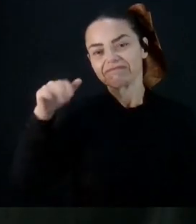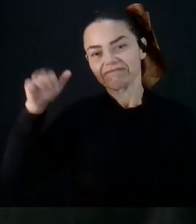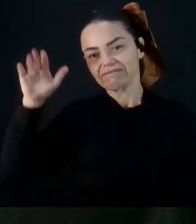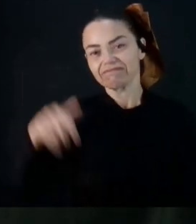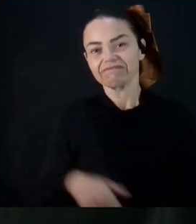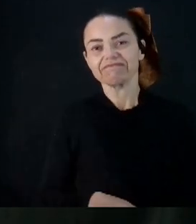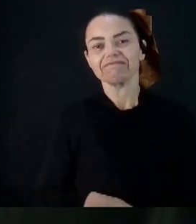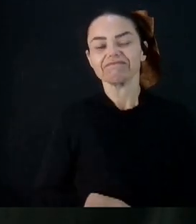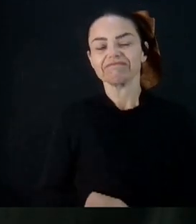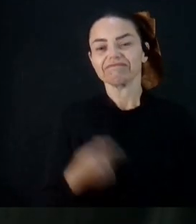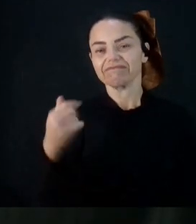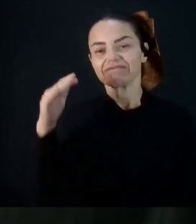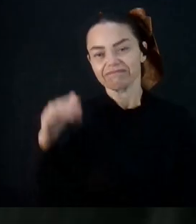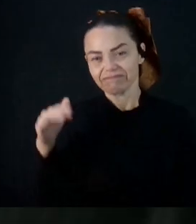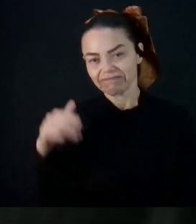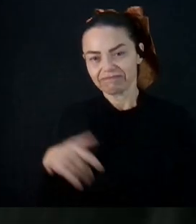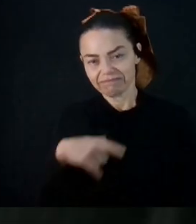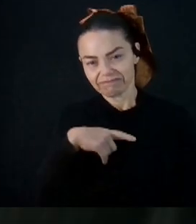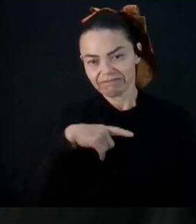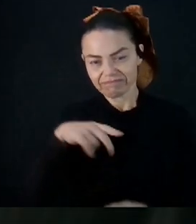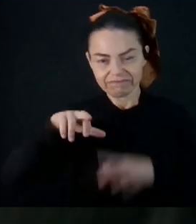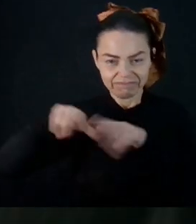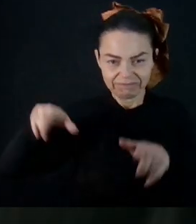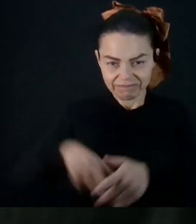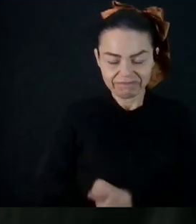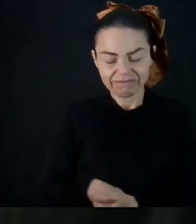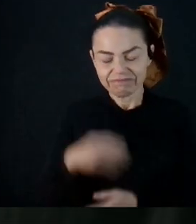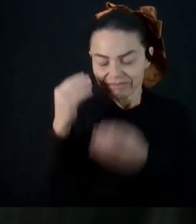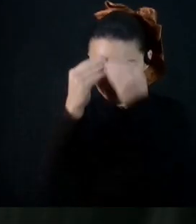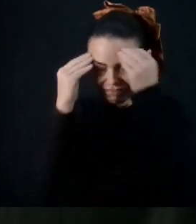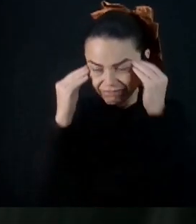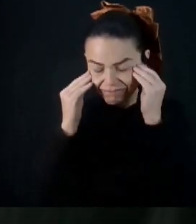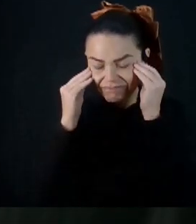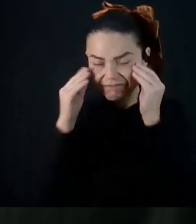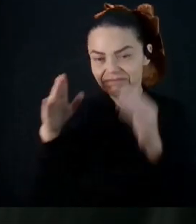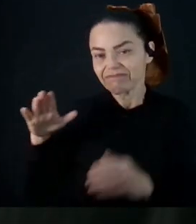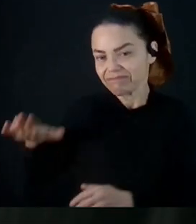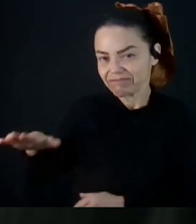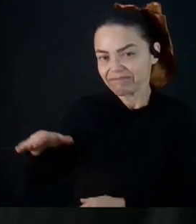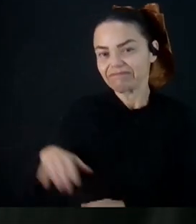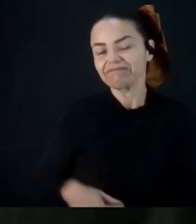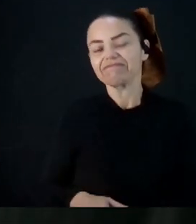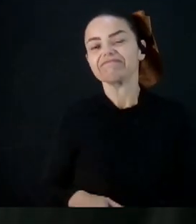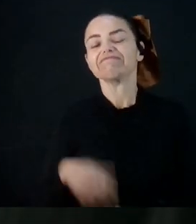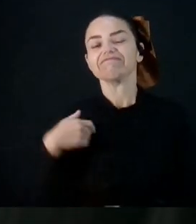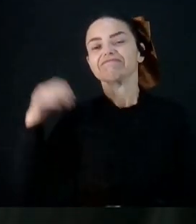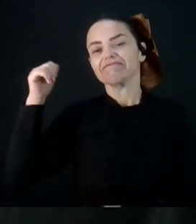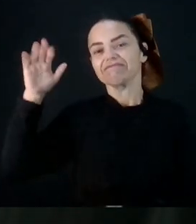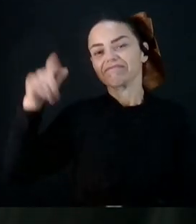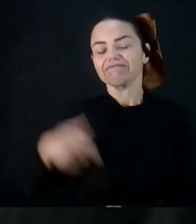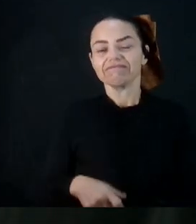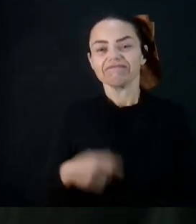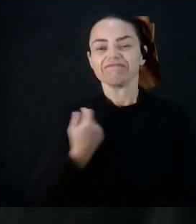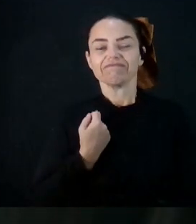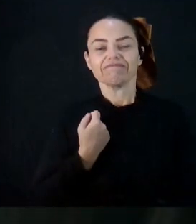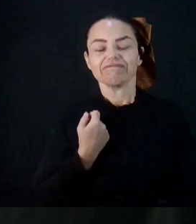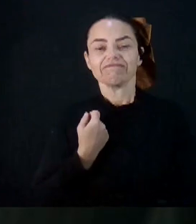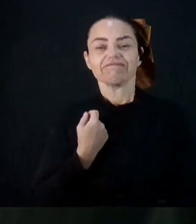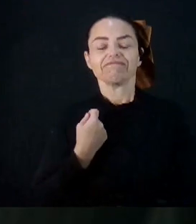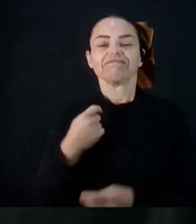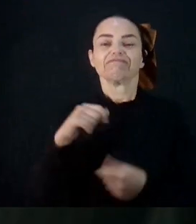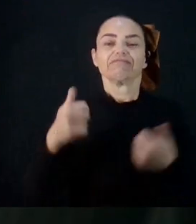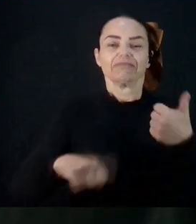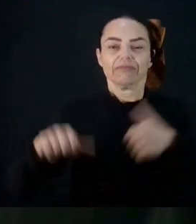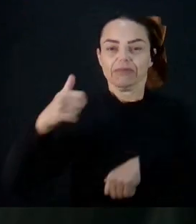baratas? Peraí. Existe diferença real entre maquiagens infantis e adultas baratas em termos de composição química?